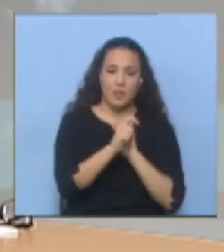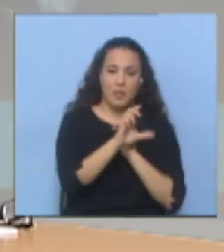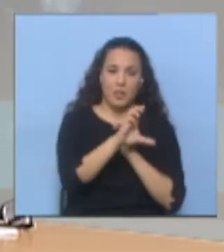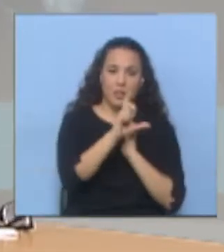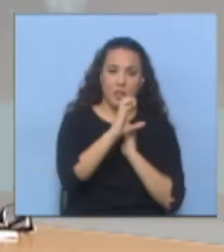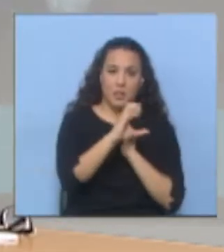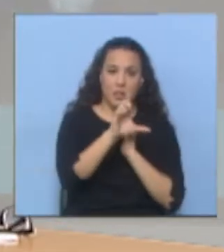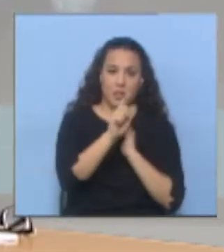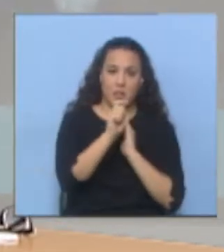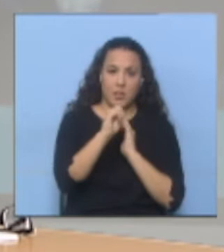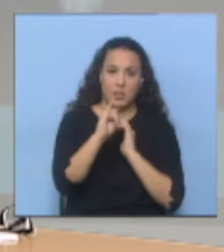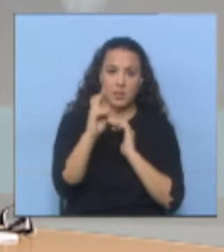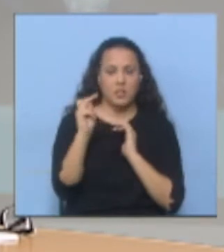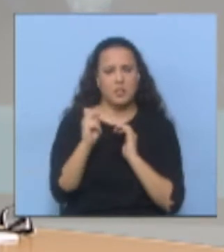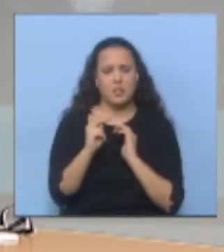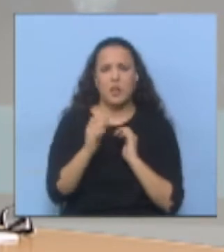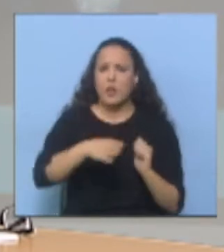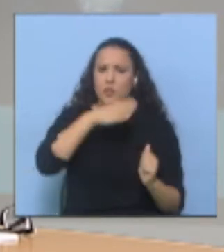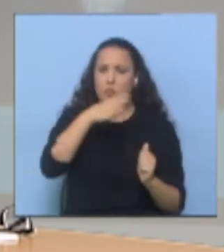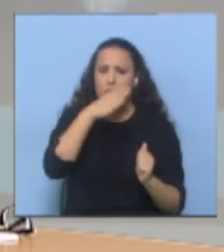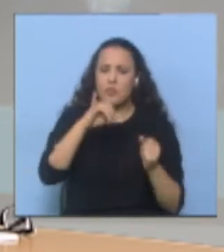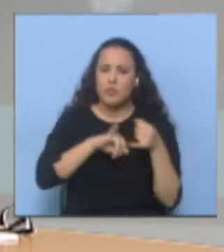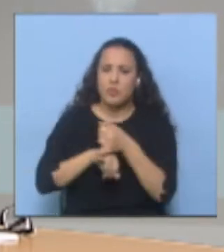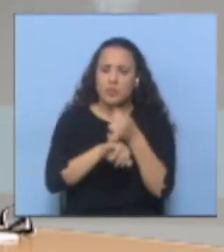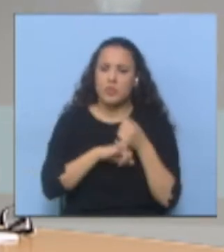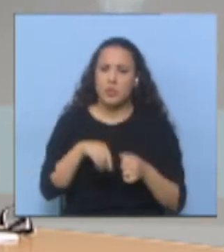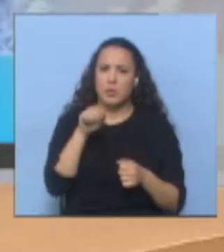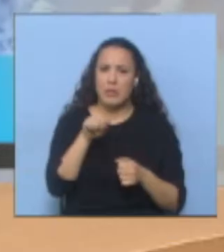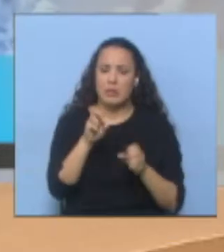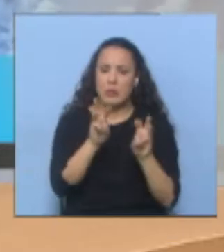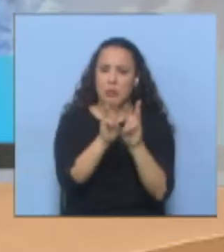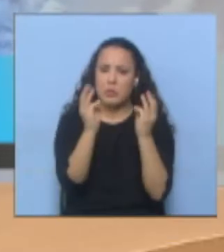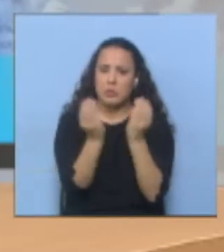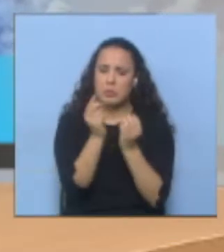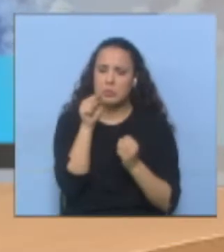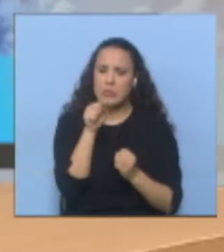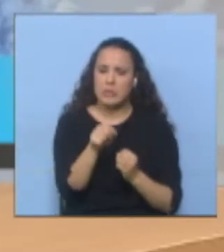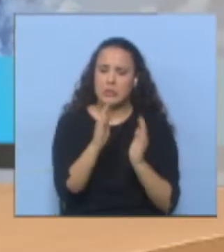nos apresentasse esta iniciativa da Associação Empresarial Ora em Fátima, estes Workshops de Turismo Religioso.